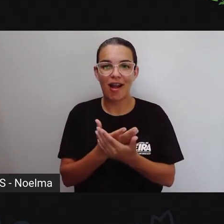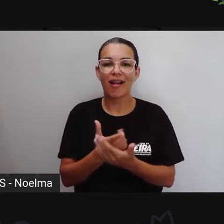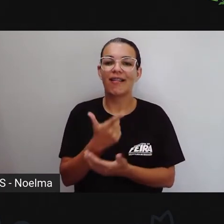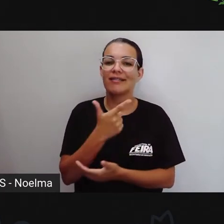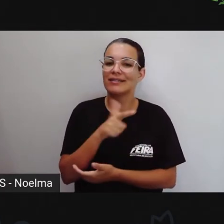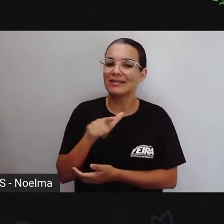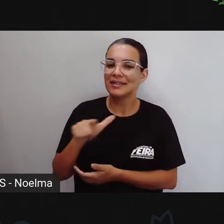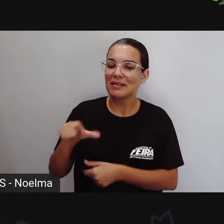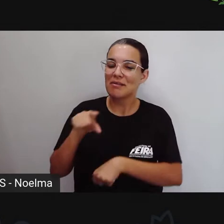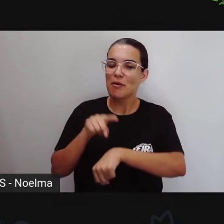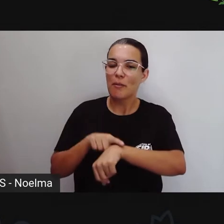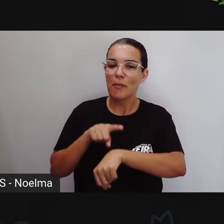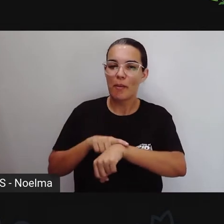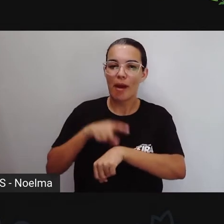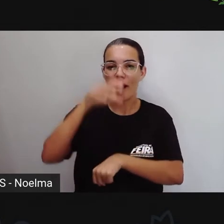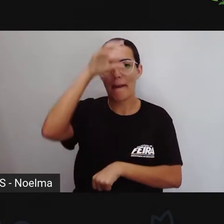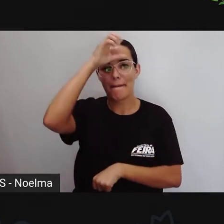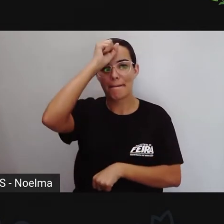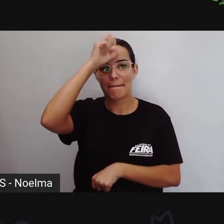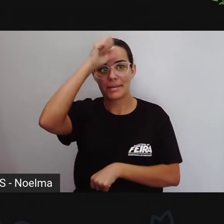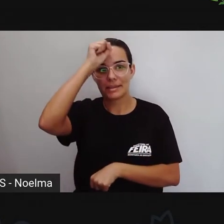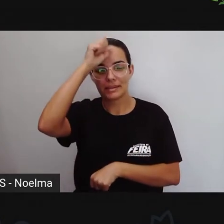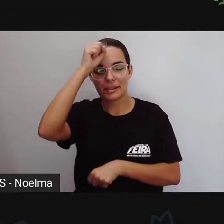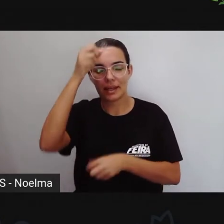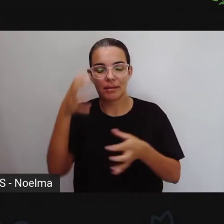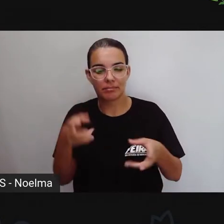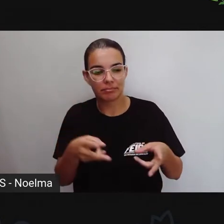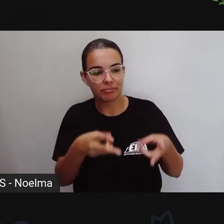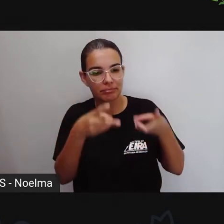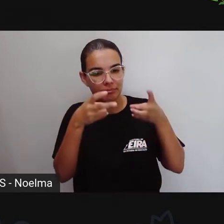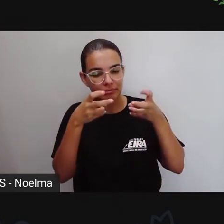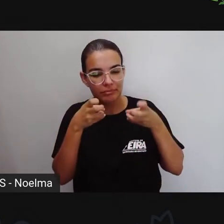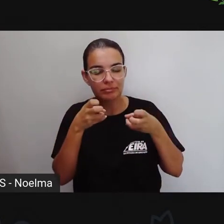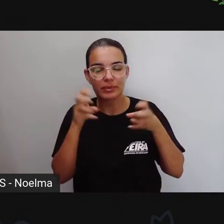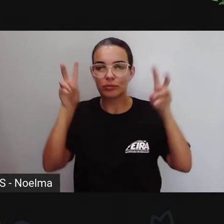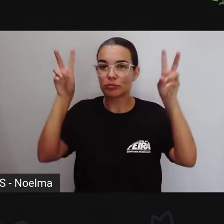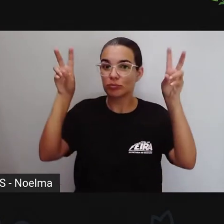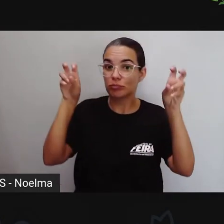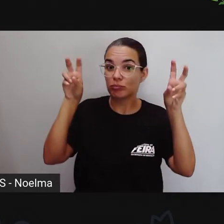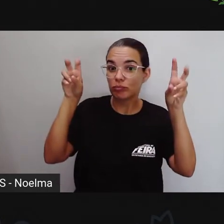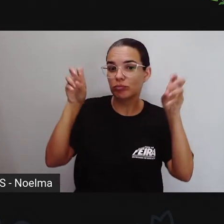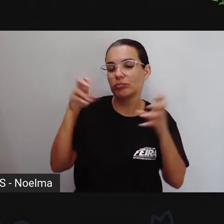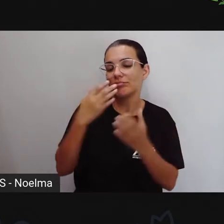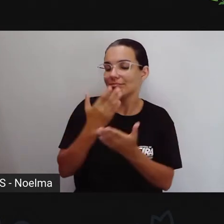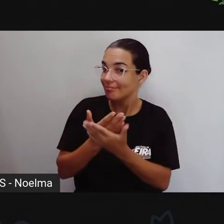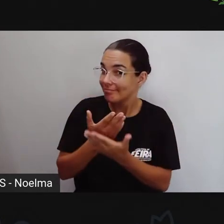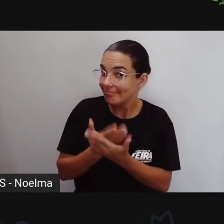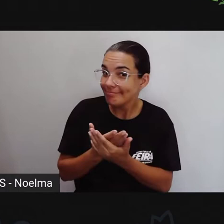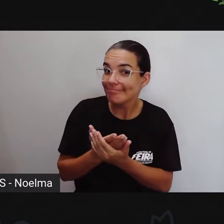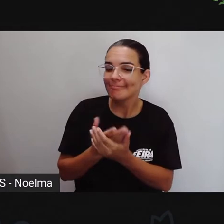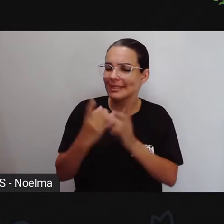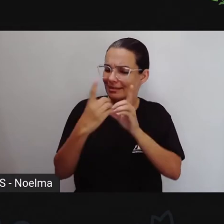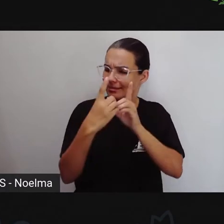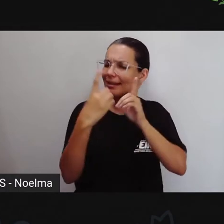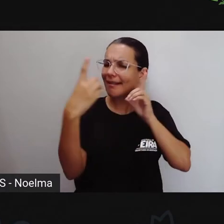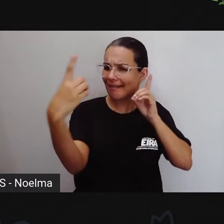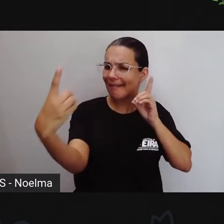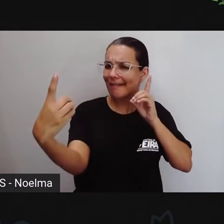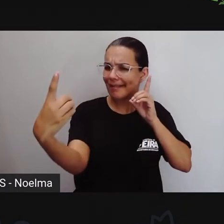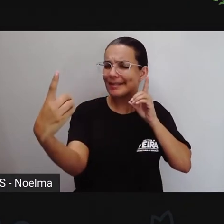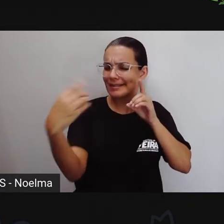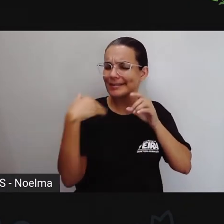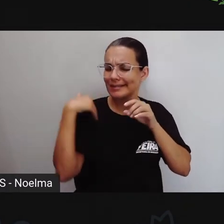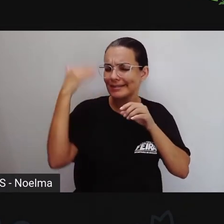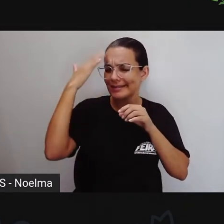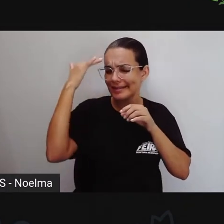mais um momento de aprendizado, observar aí um assunto, um conteúdo e estudar, mesmo que distante, mesmo que longe